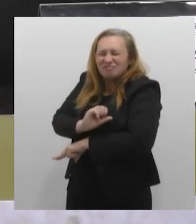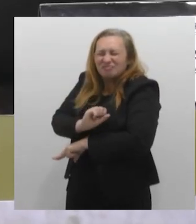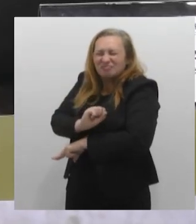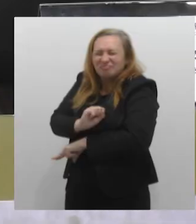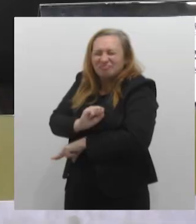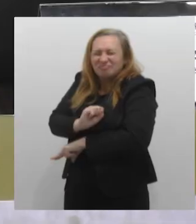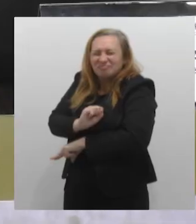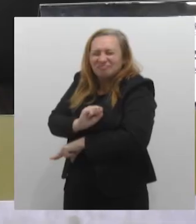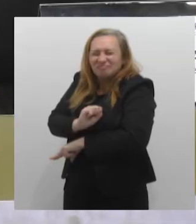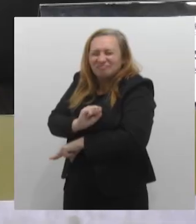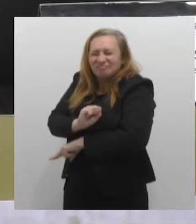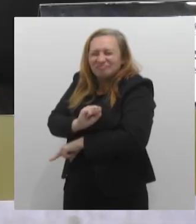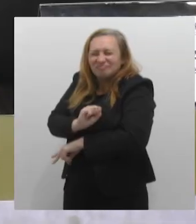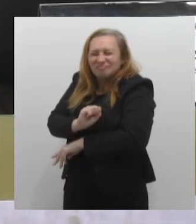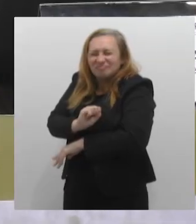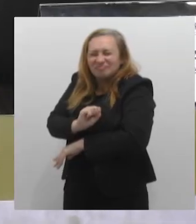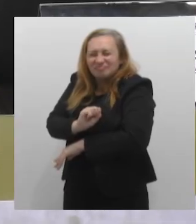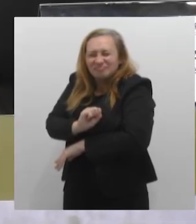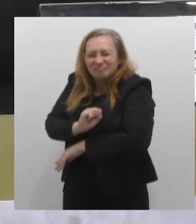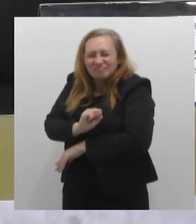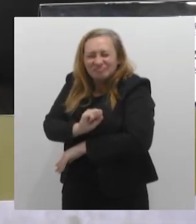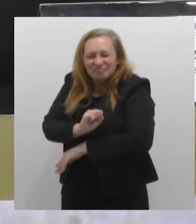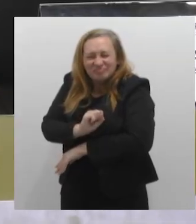por amor.